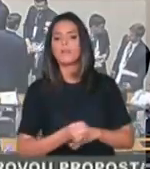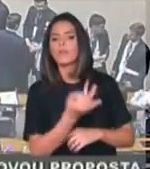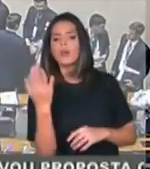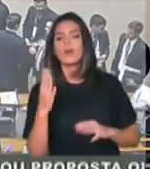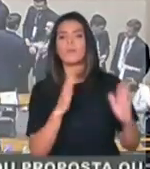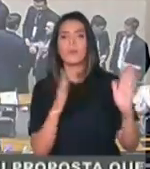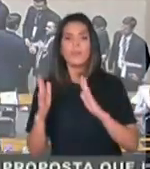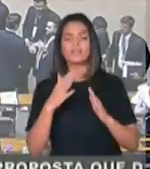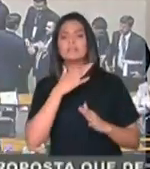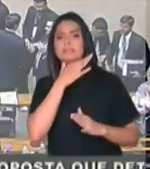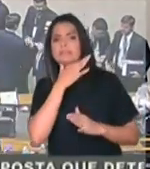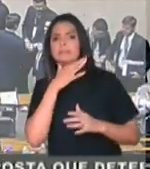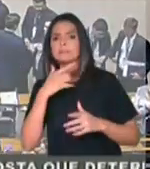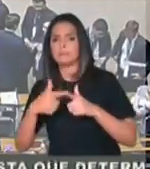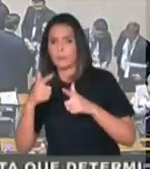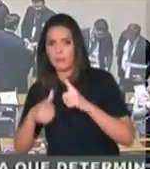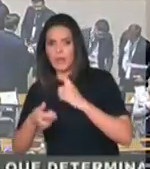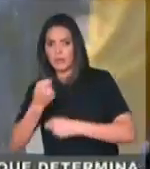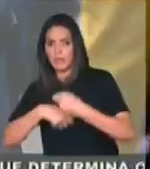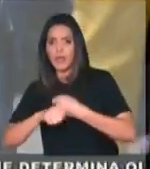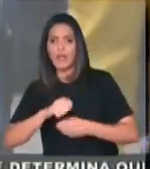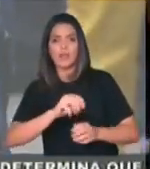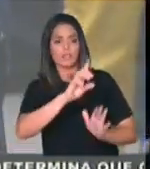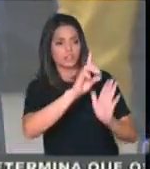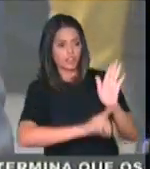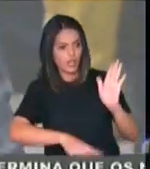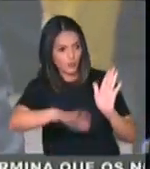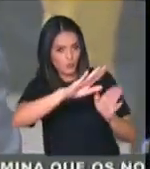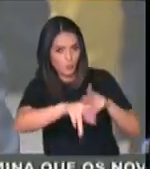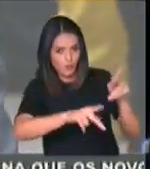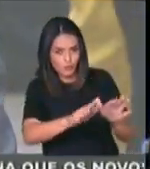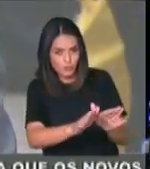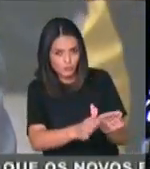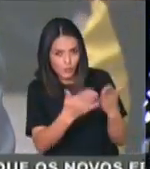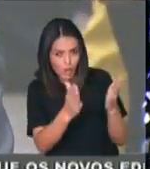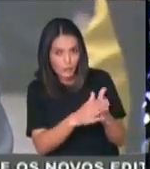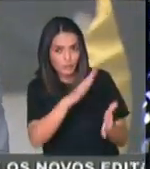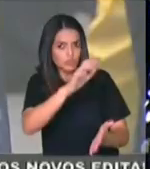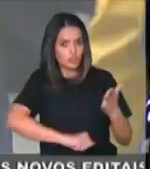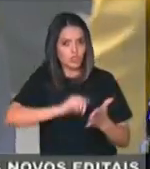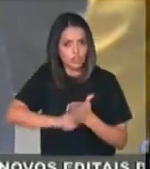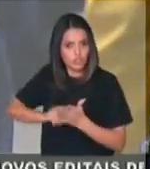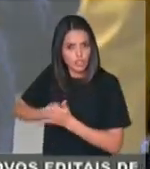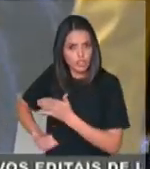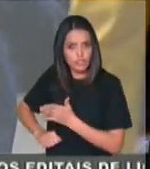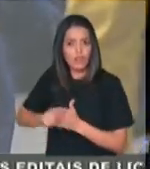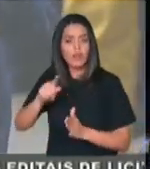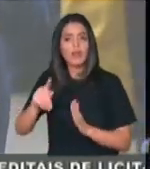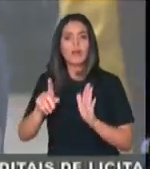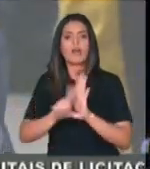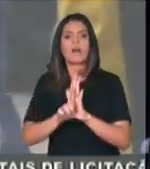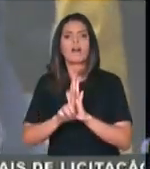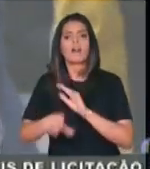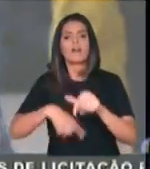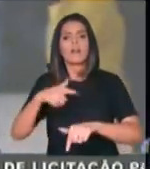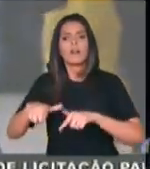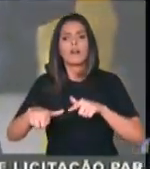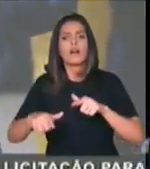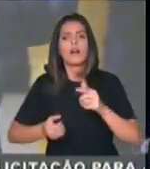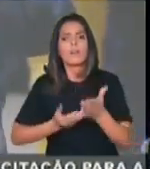crise econômica para retirar direito daqueles mais simples. Qual é o resultado da reforma trabalhista? Recorde de